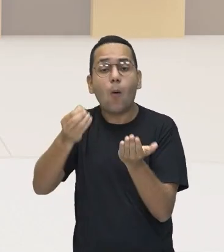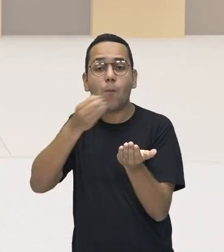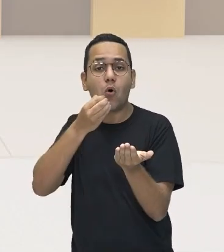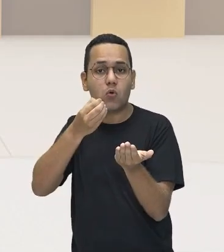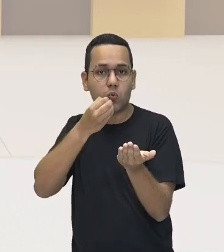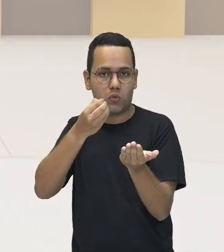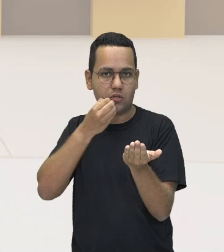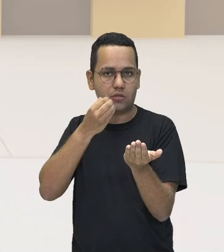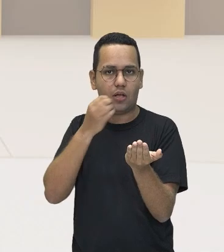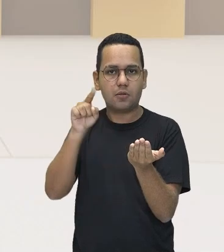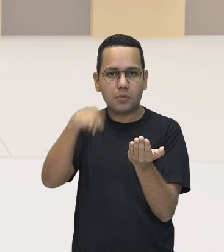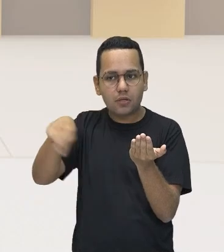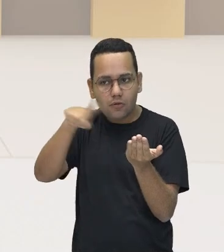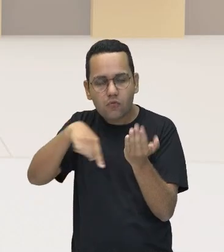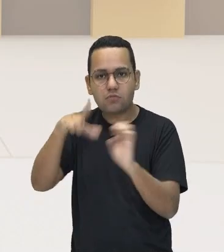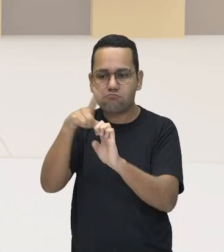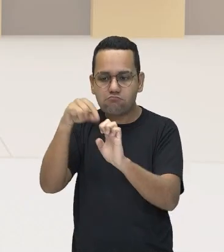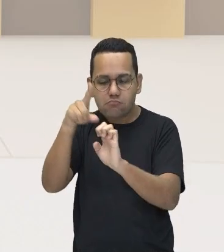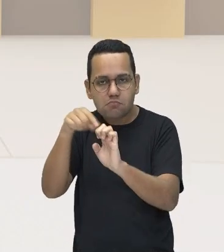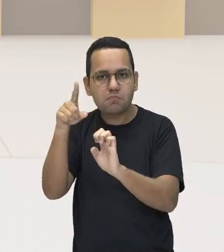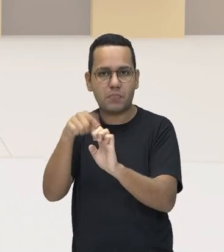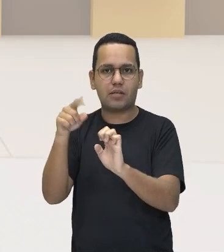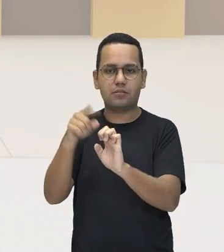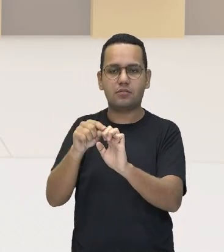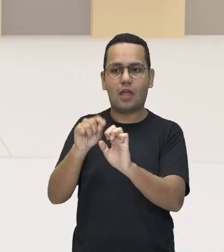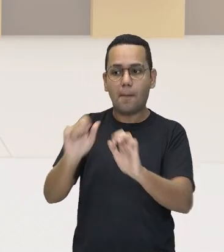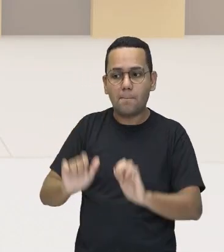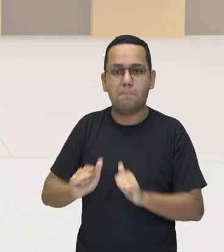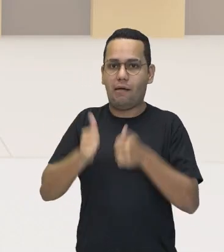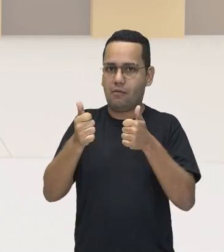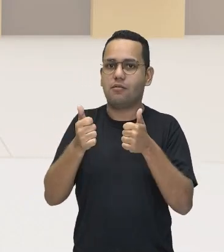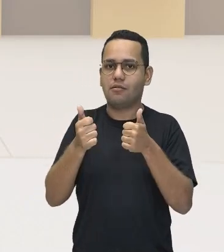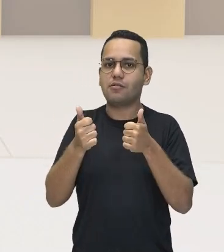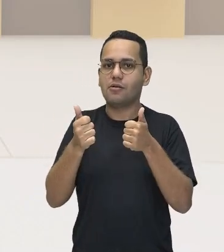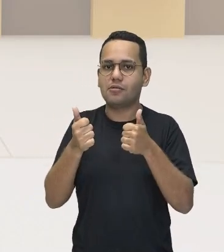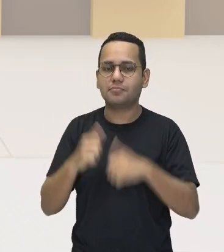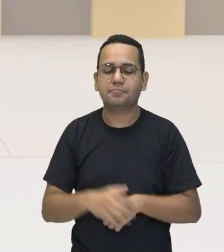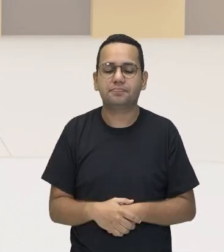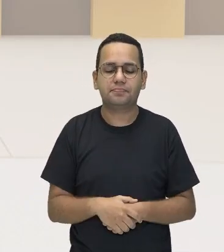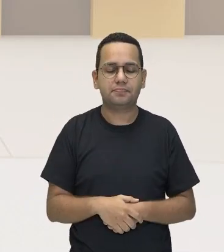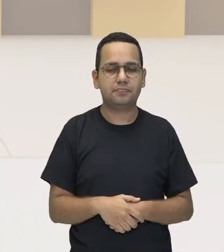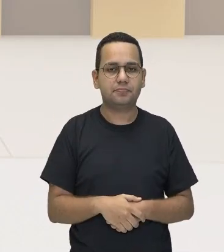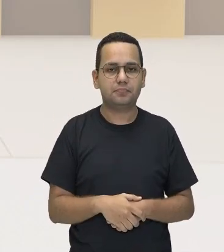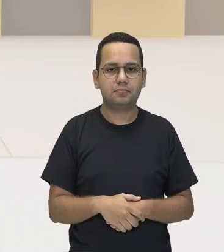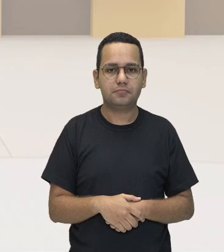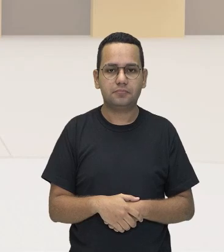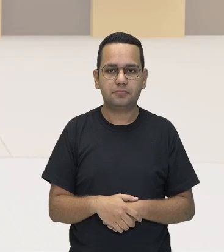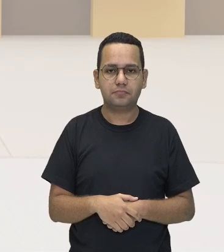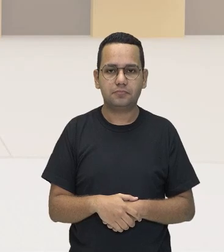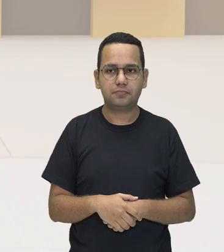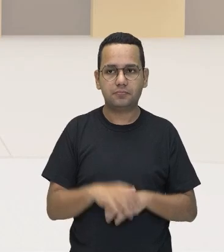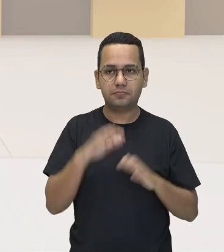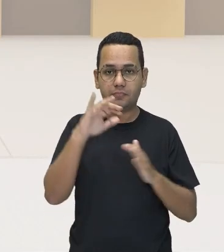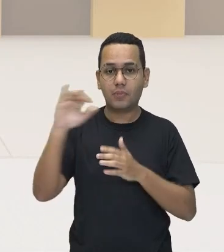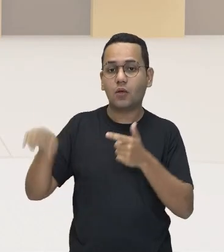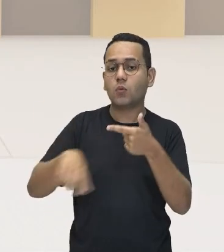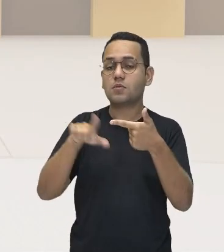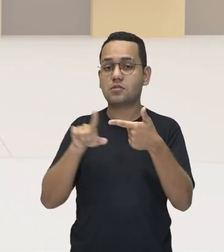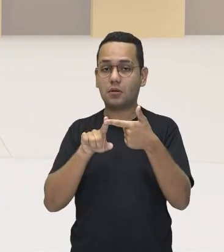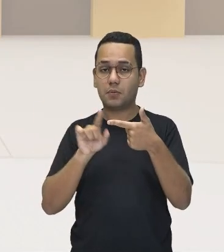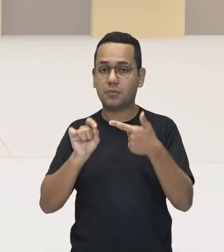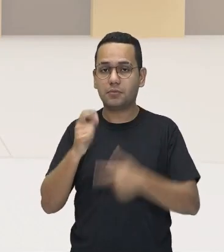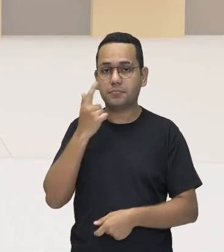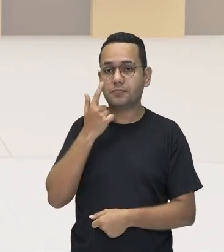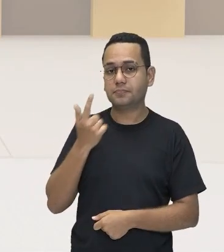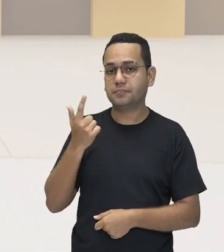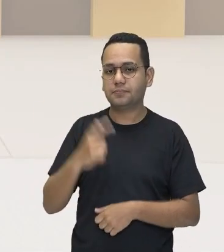possa empreender de uma forma bem legal, de uma forma honesta, ok? Um outro ponto que nós temos é este aqui,